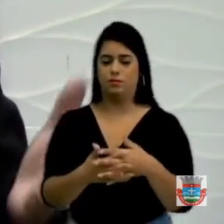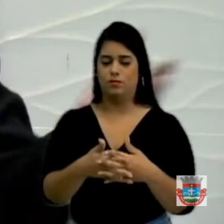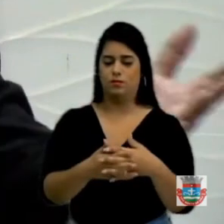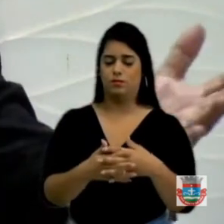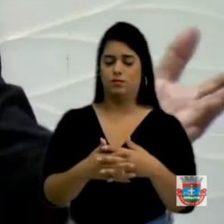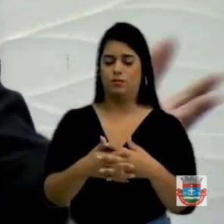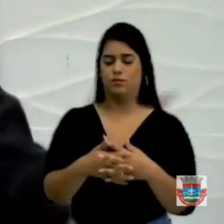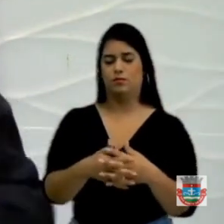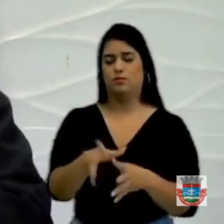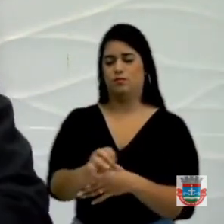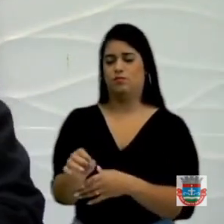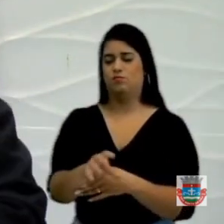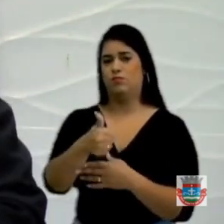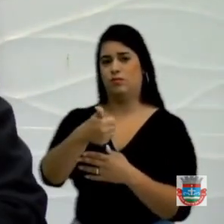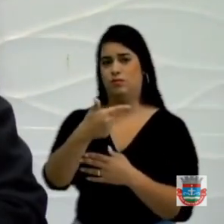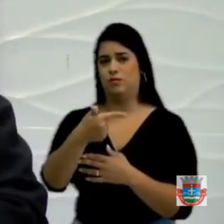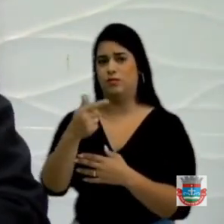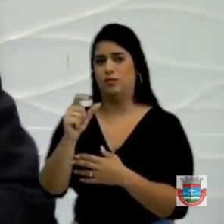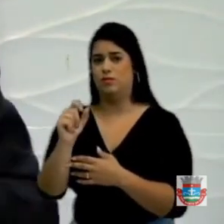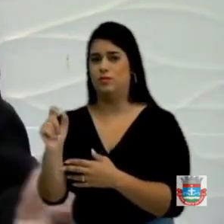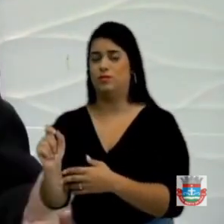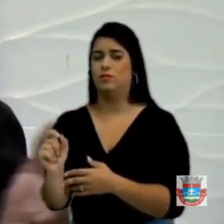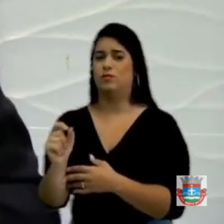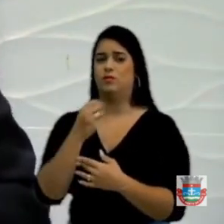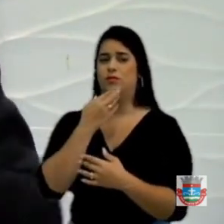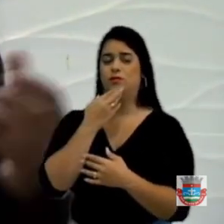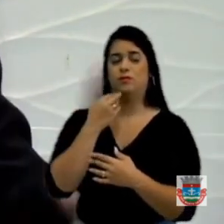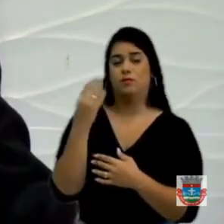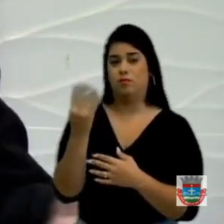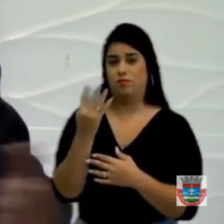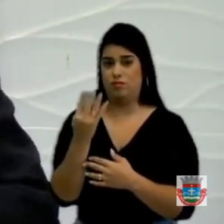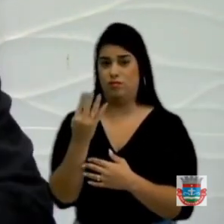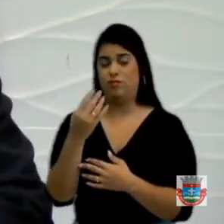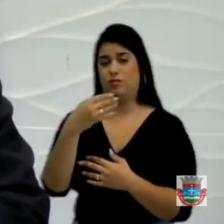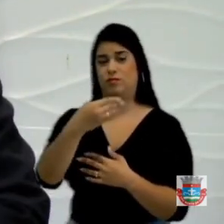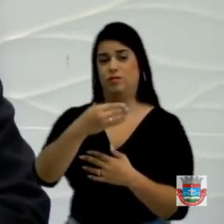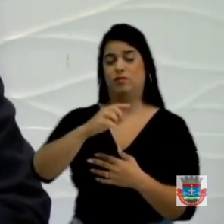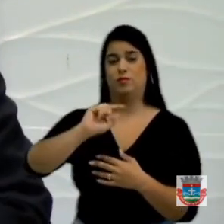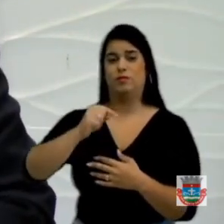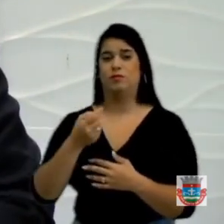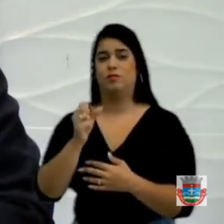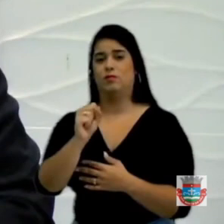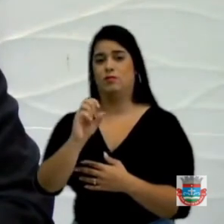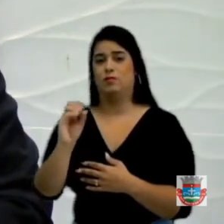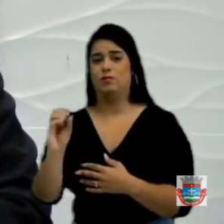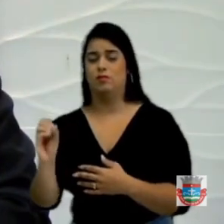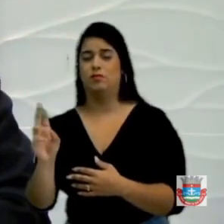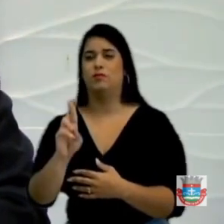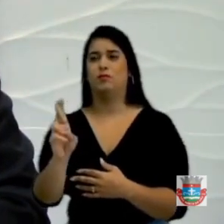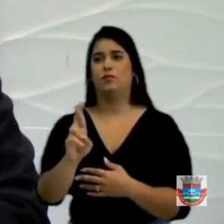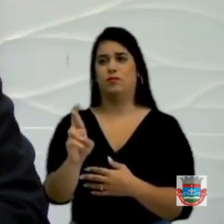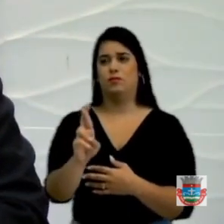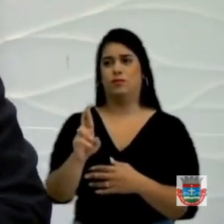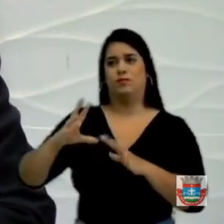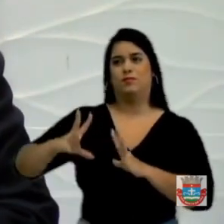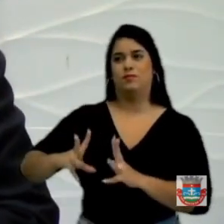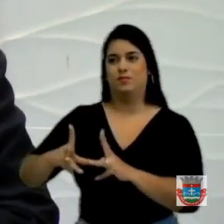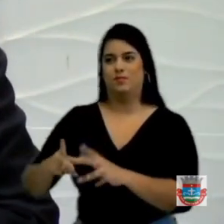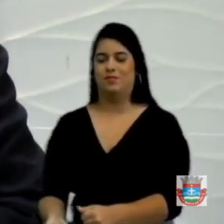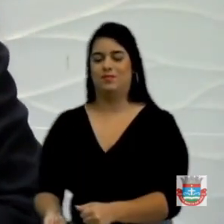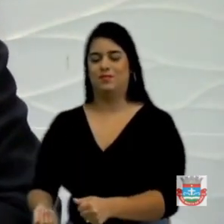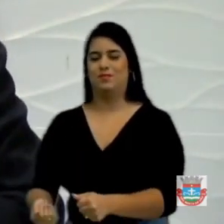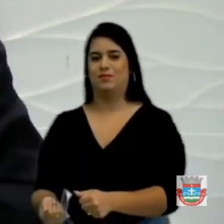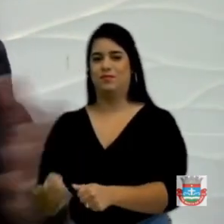litros, R$1.200. Quatro carradas, R$4.800 foi feito a limpeza dessas fossas lá no